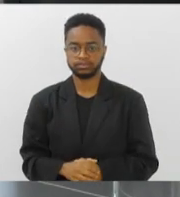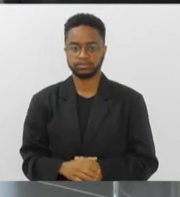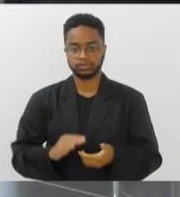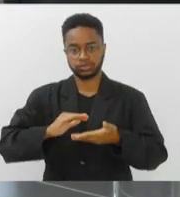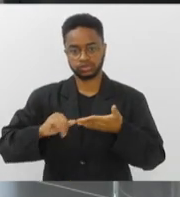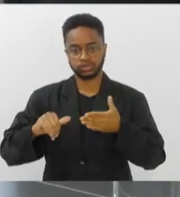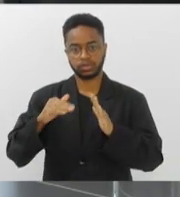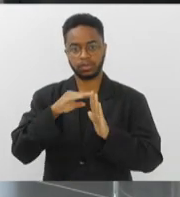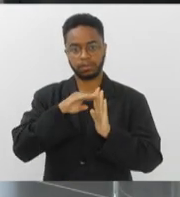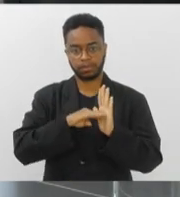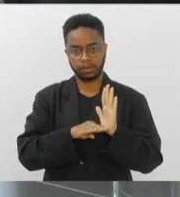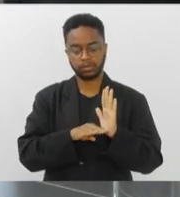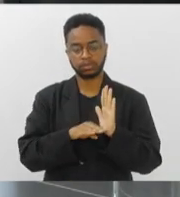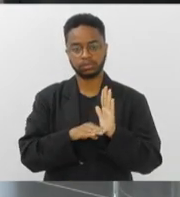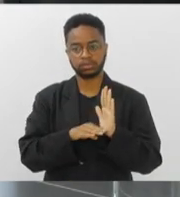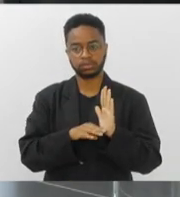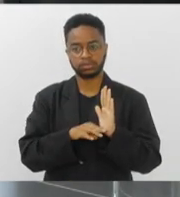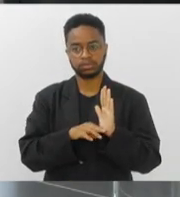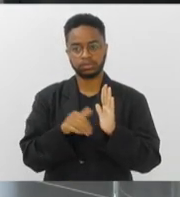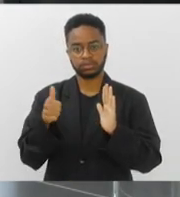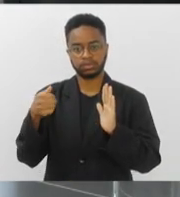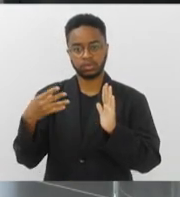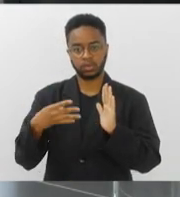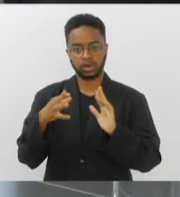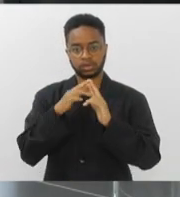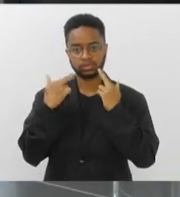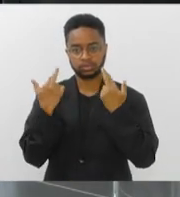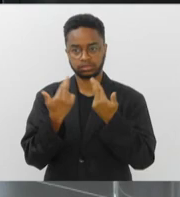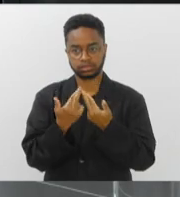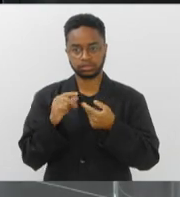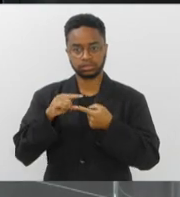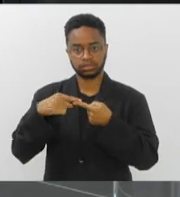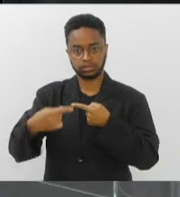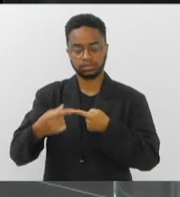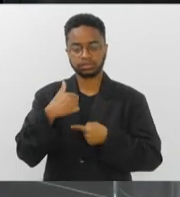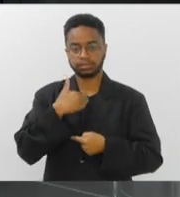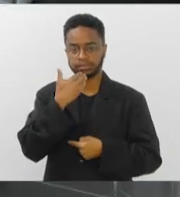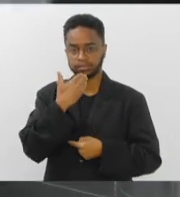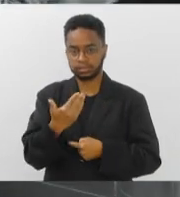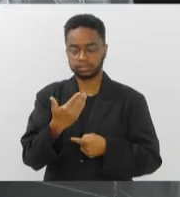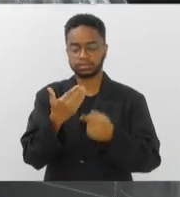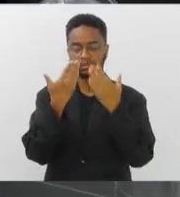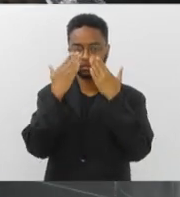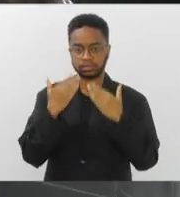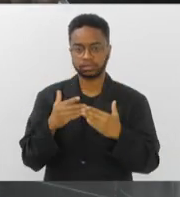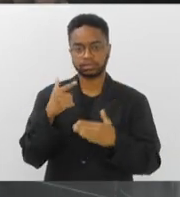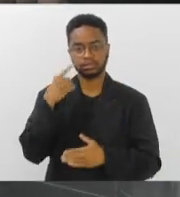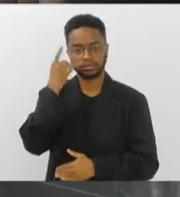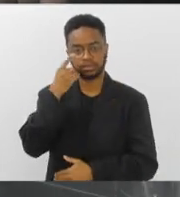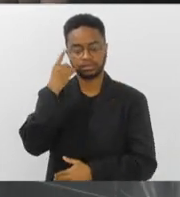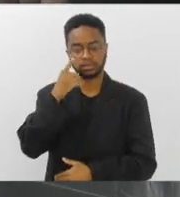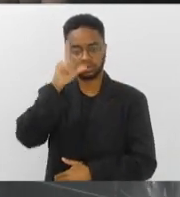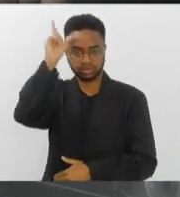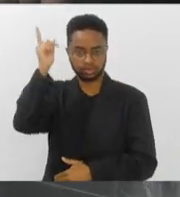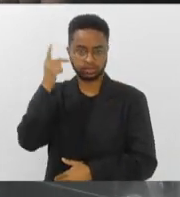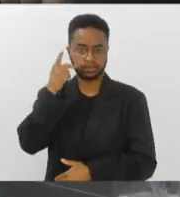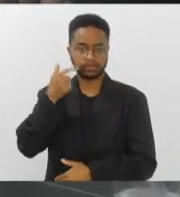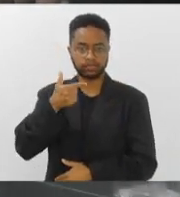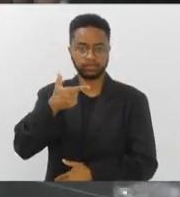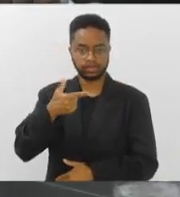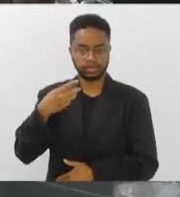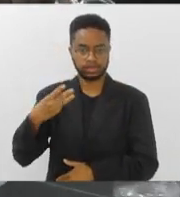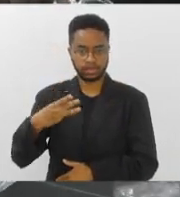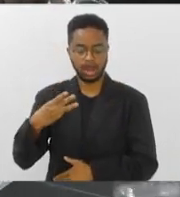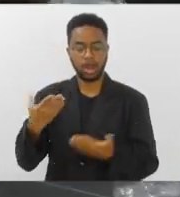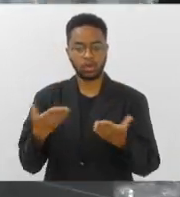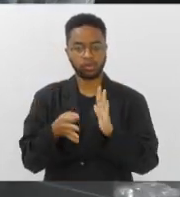retirado de pauta na 14ª reunião ordinária, depois um pedido de vista do deputado Luiz Paulo na 23ª reunião ordinária e o parecer do